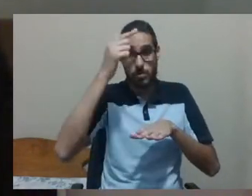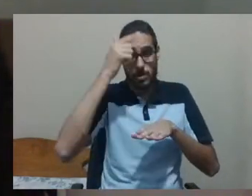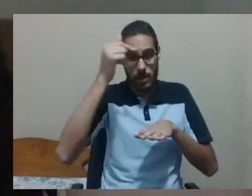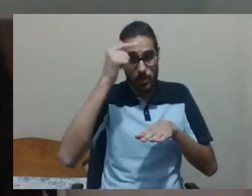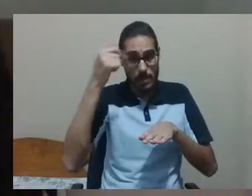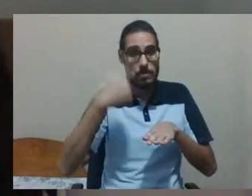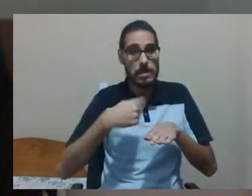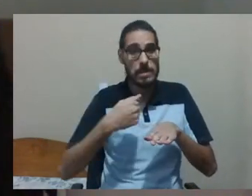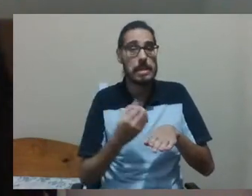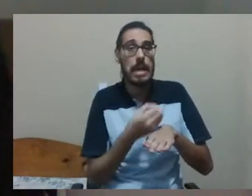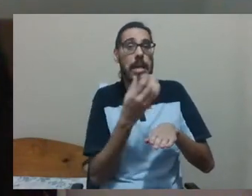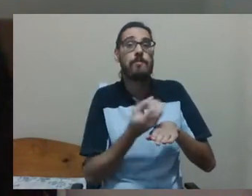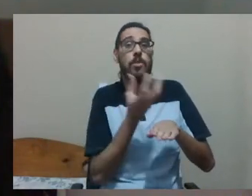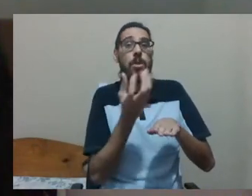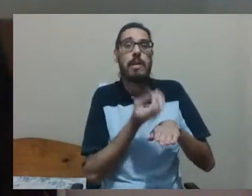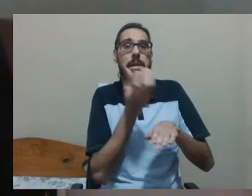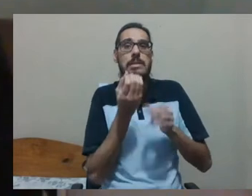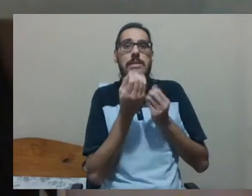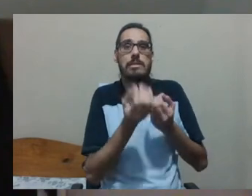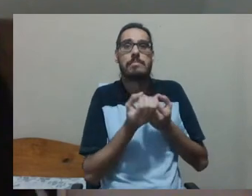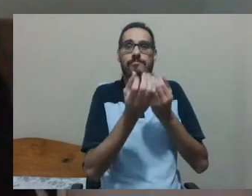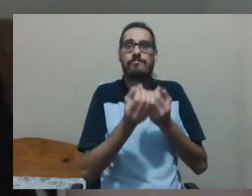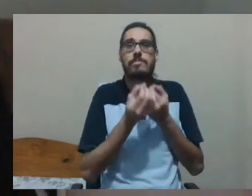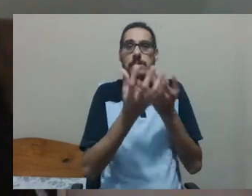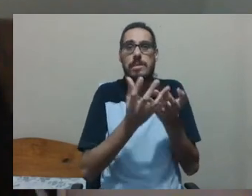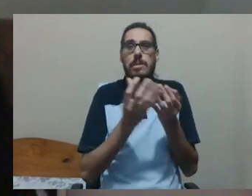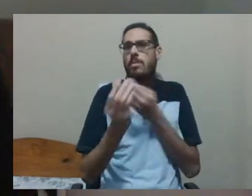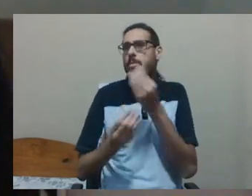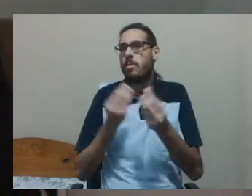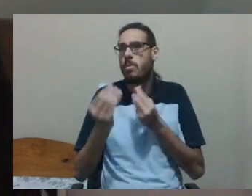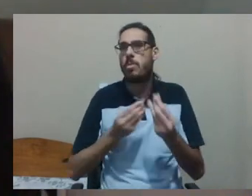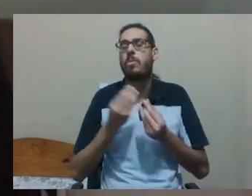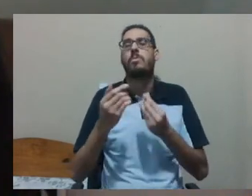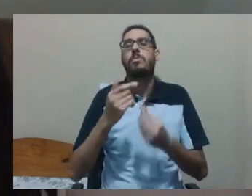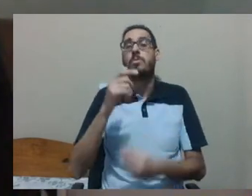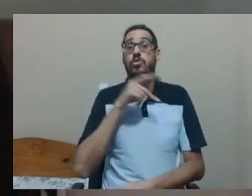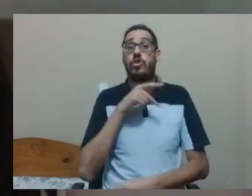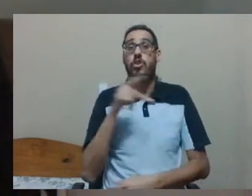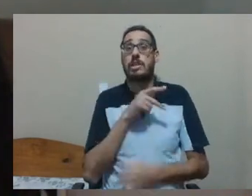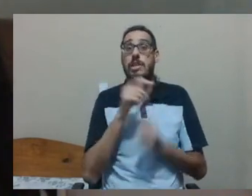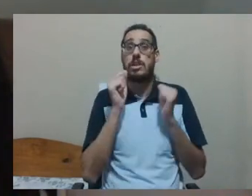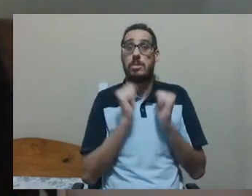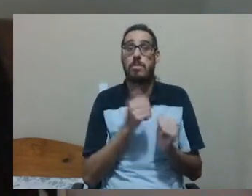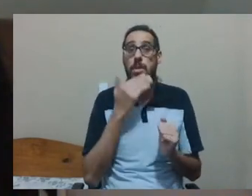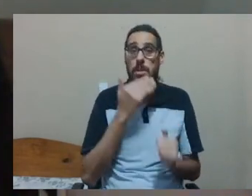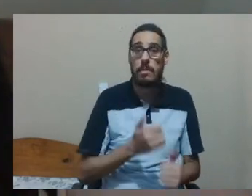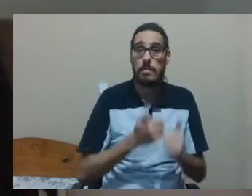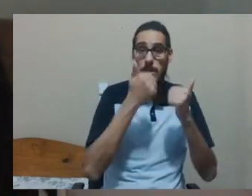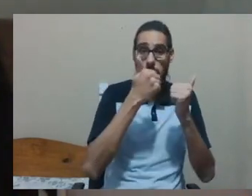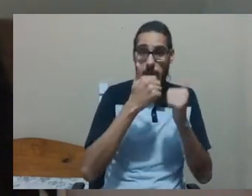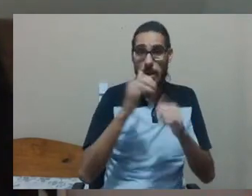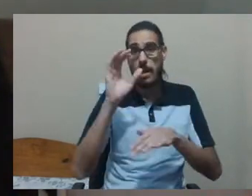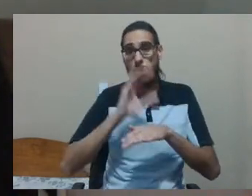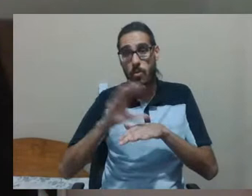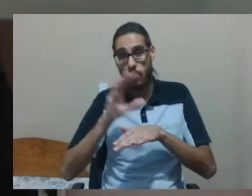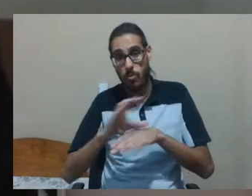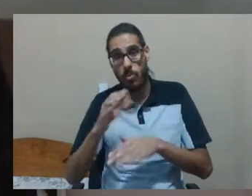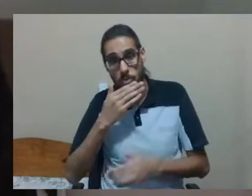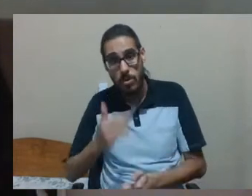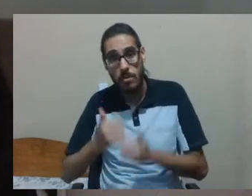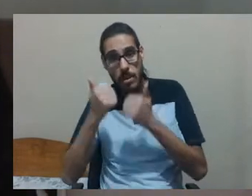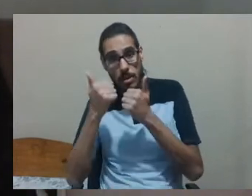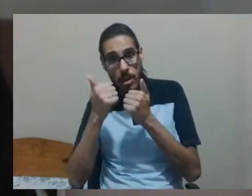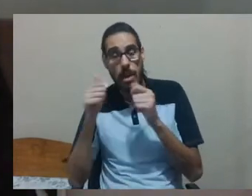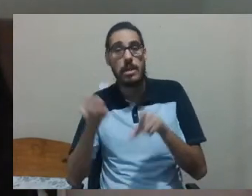os docentes possam melhorar, os cursos possam melhorar, os departamentos, os centros. Existem